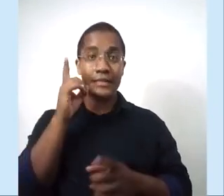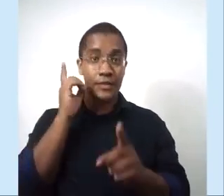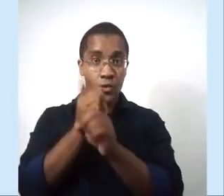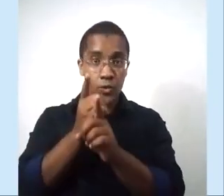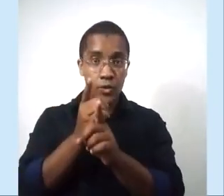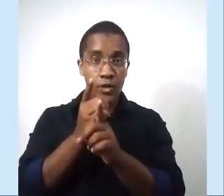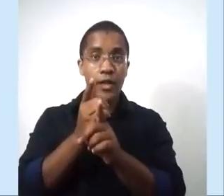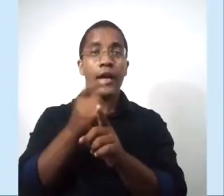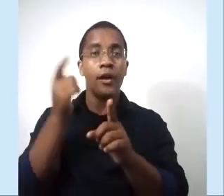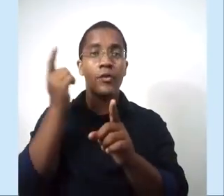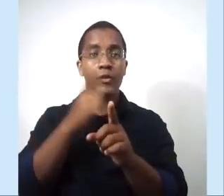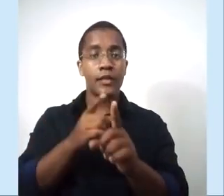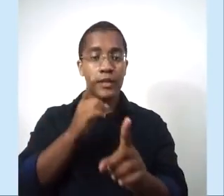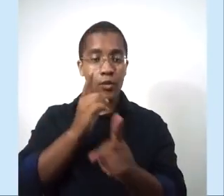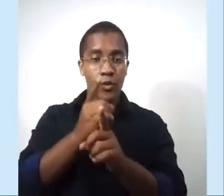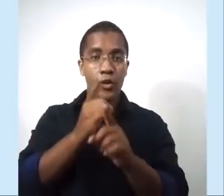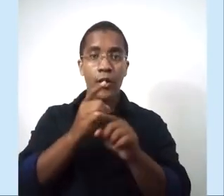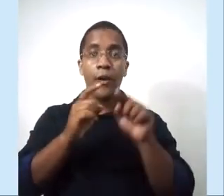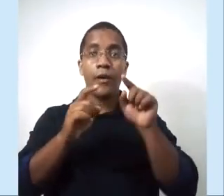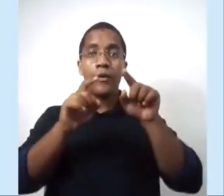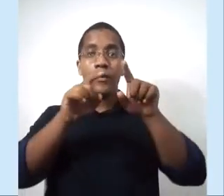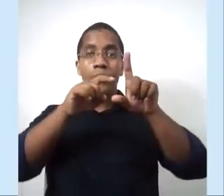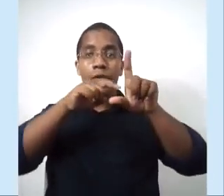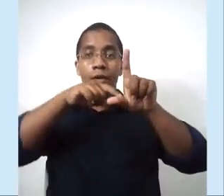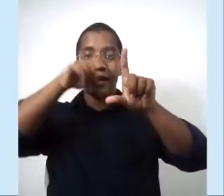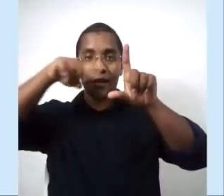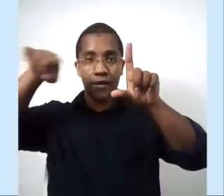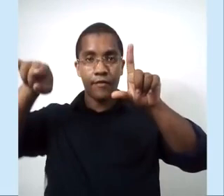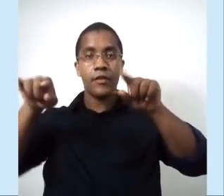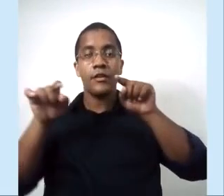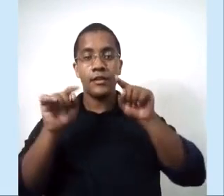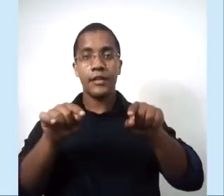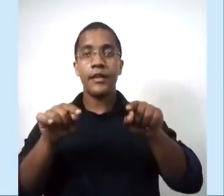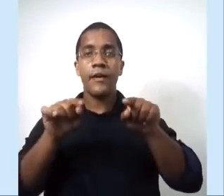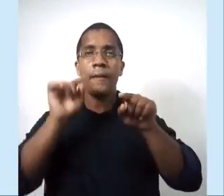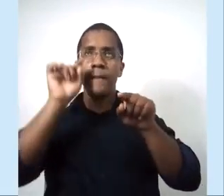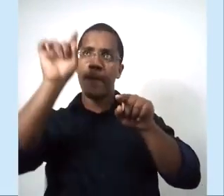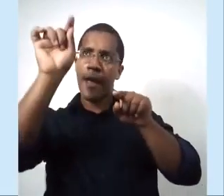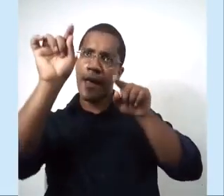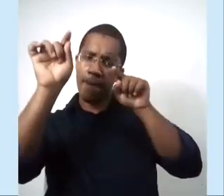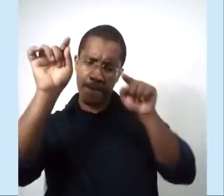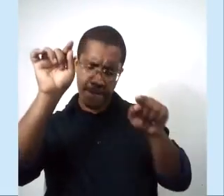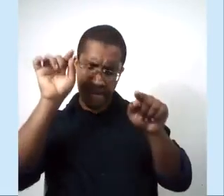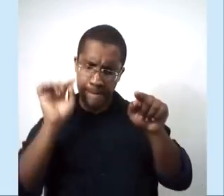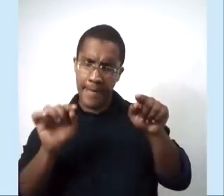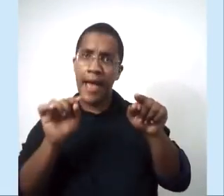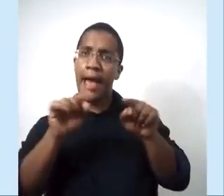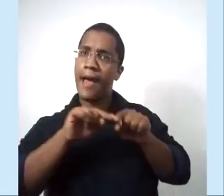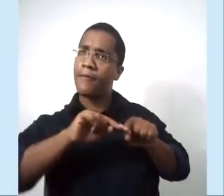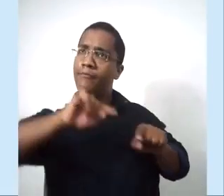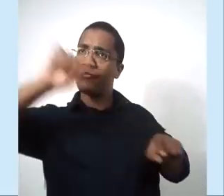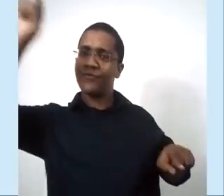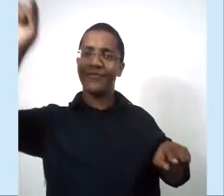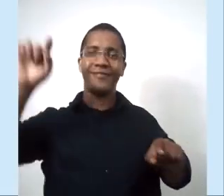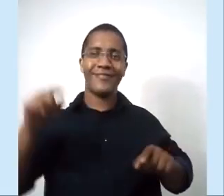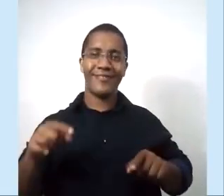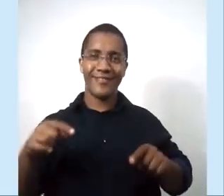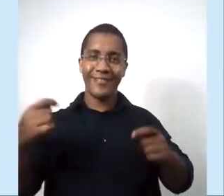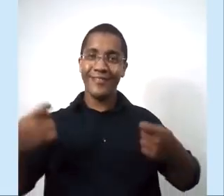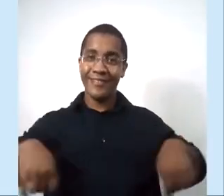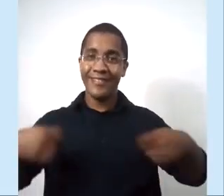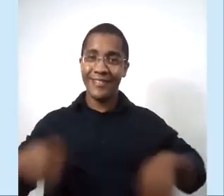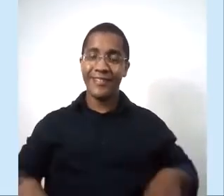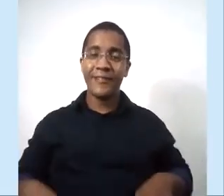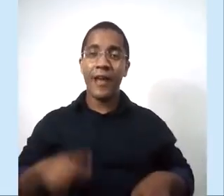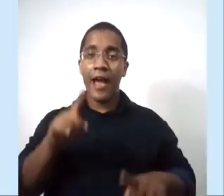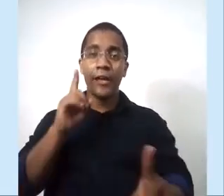você vai identificar os pontos no gráfico, no plano cartesiano. Então, ó, identificou os pontos, você faz a